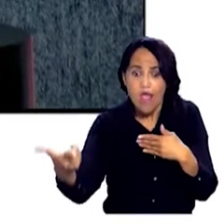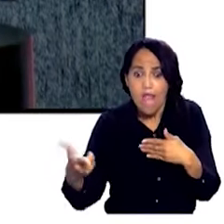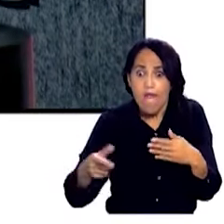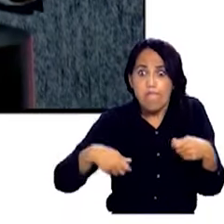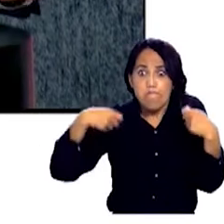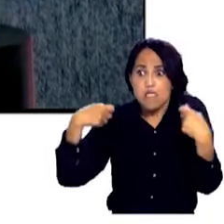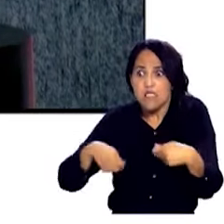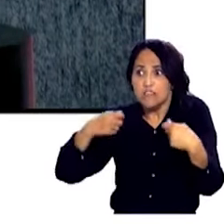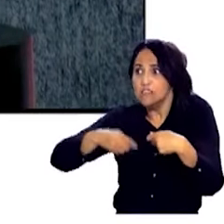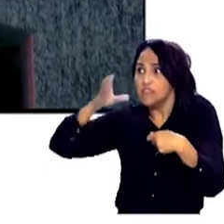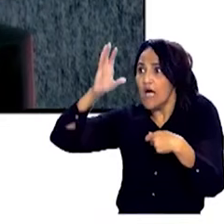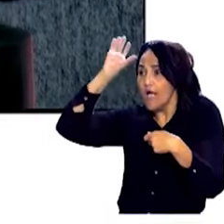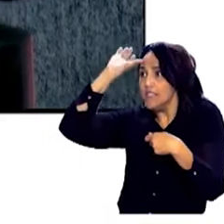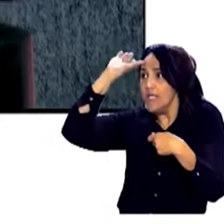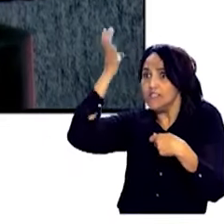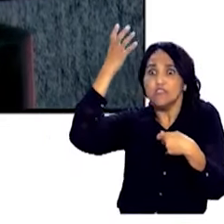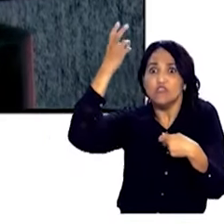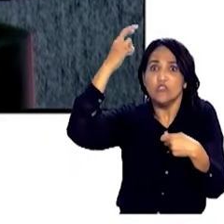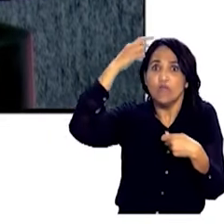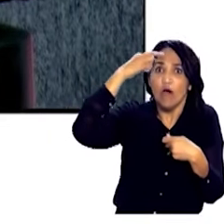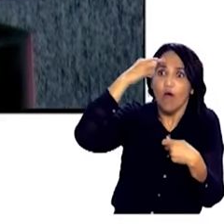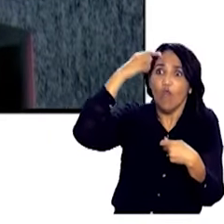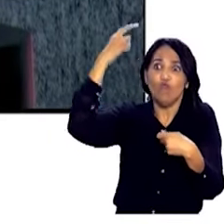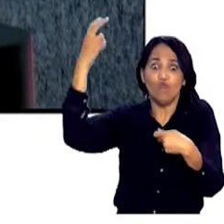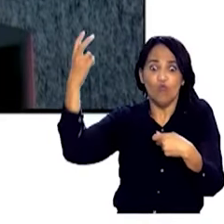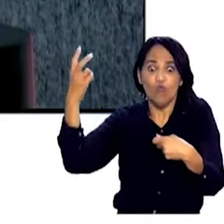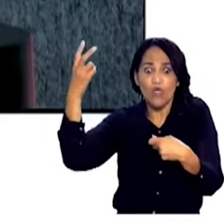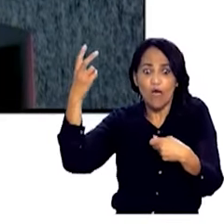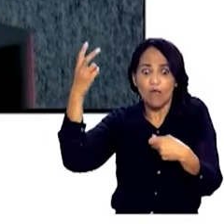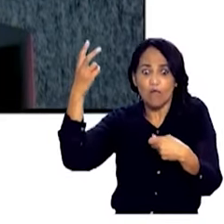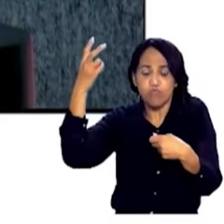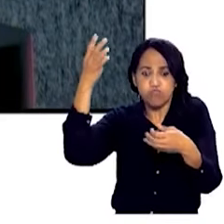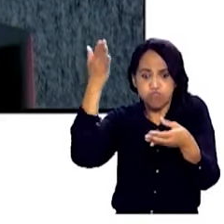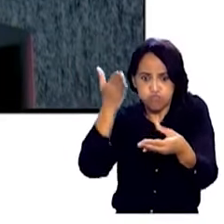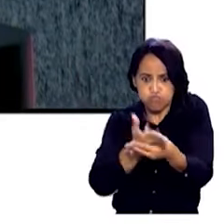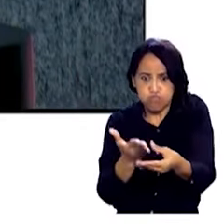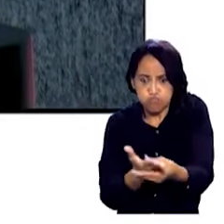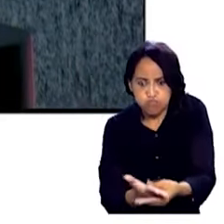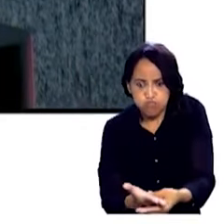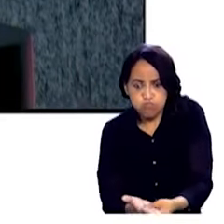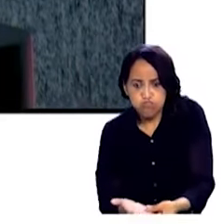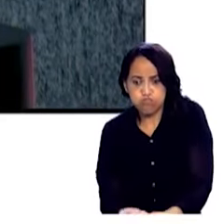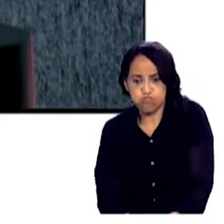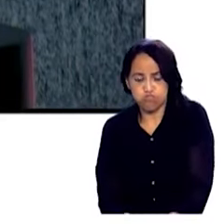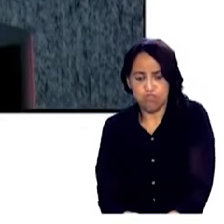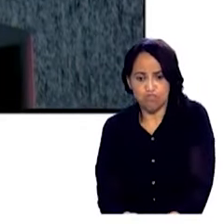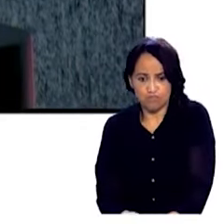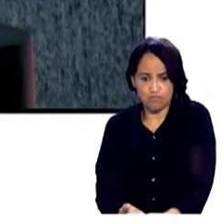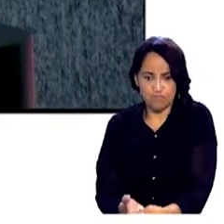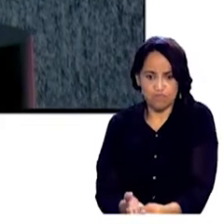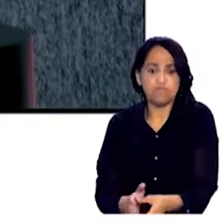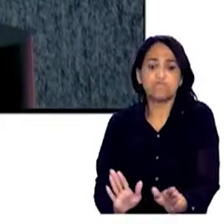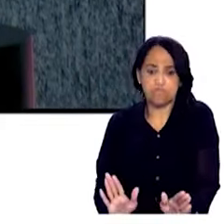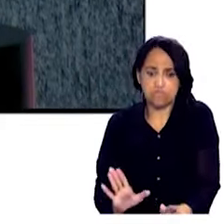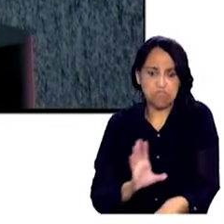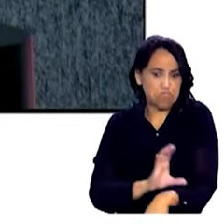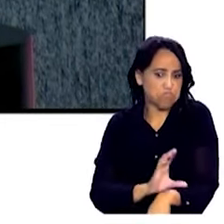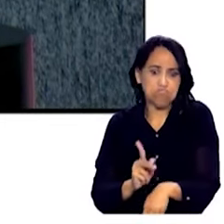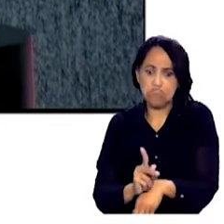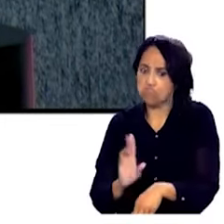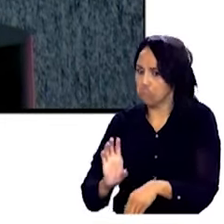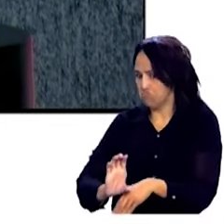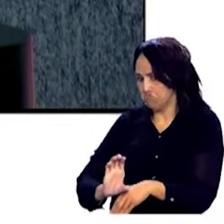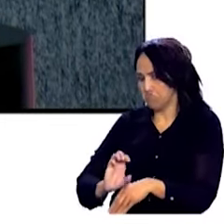algum modo tudo isso com a cultura processual né me permito lembrar aqui do livro da vitória sobre